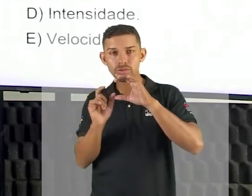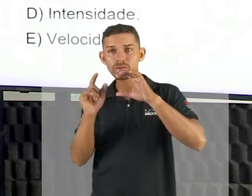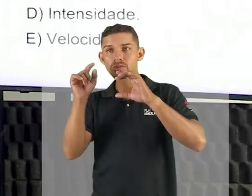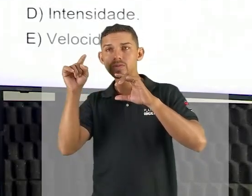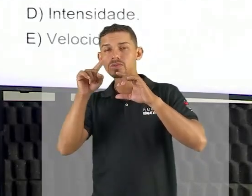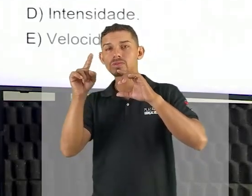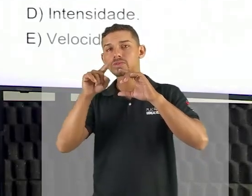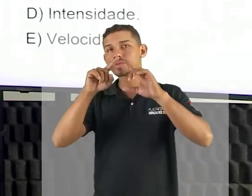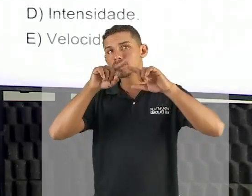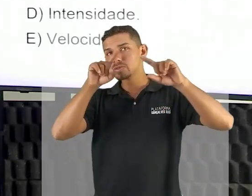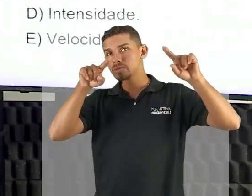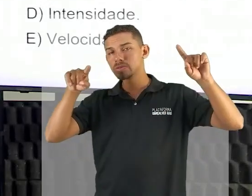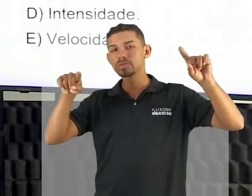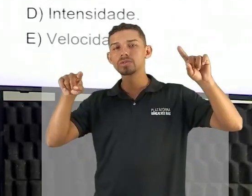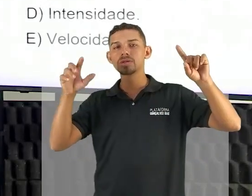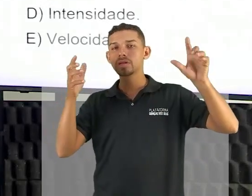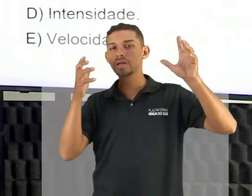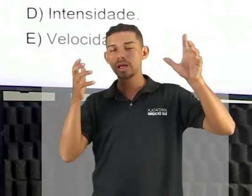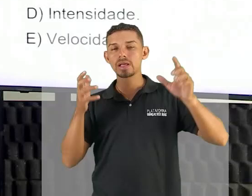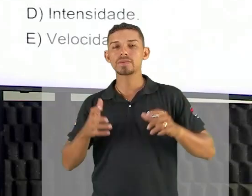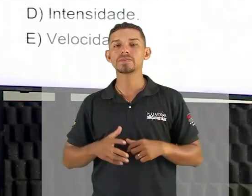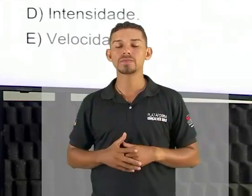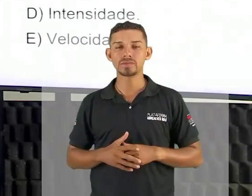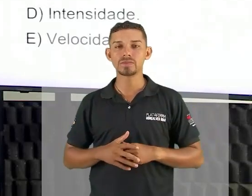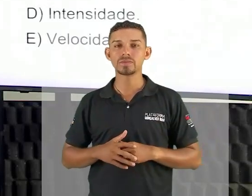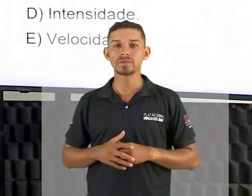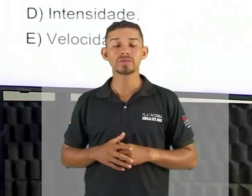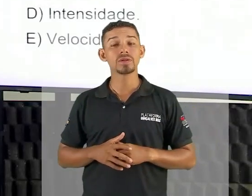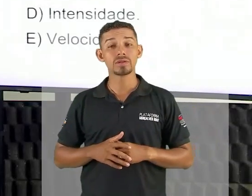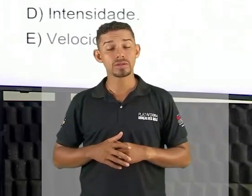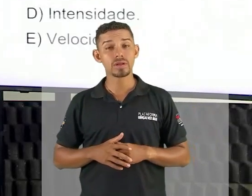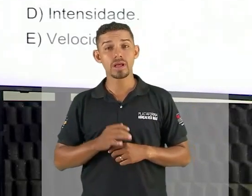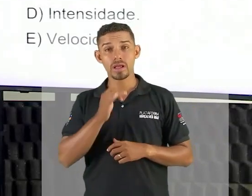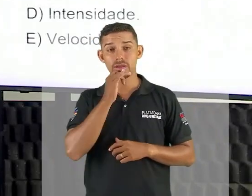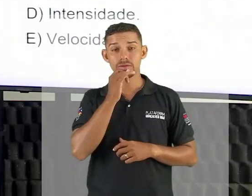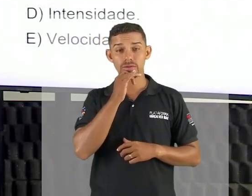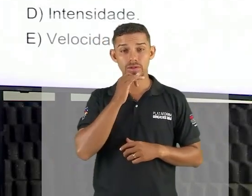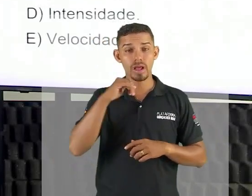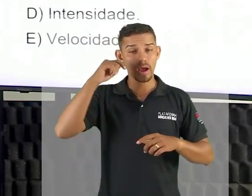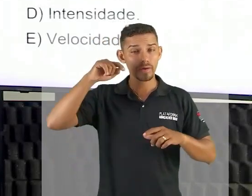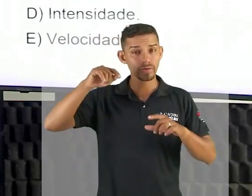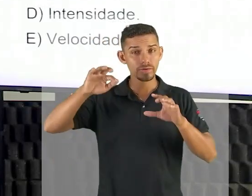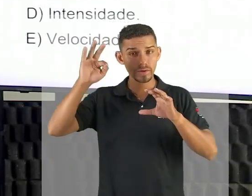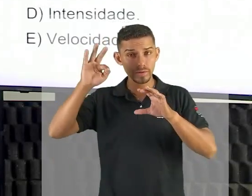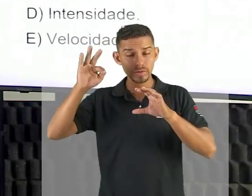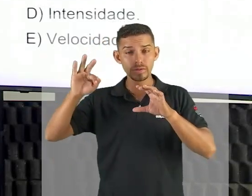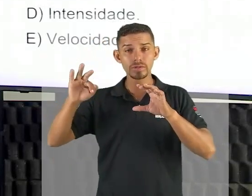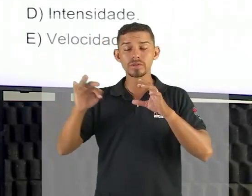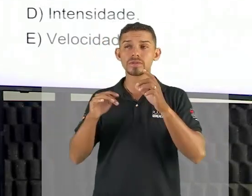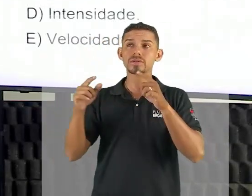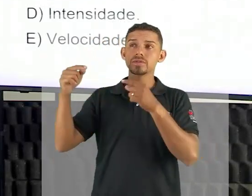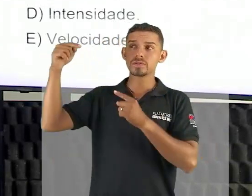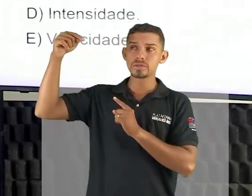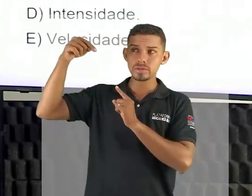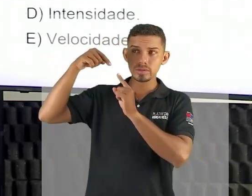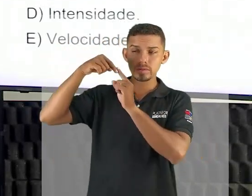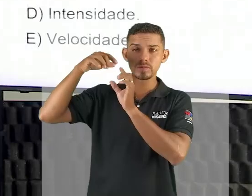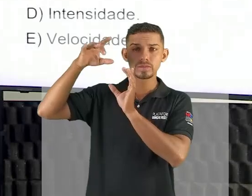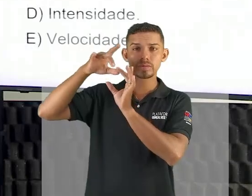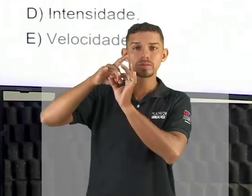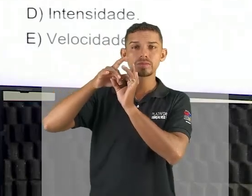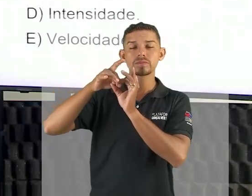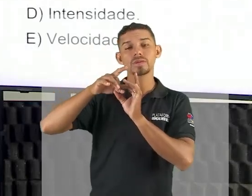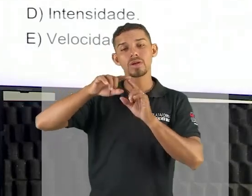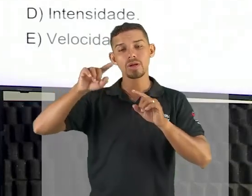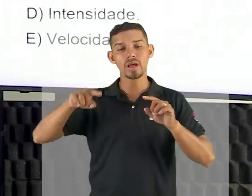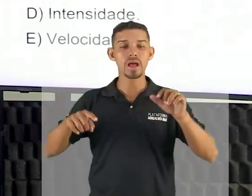ressonância com a onda que você quer tá Ou seja a frequência de vibração do circuito tem que ser a mesma frequência de vibração da onda